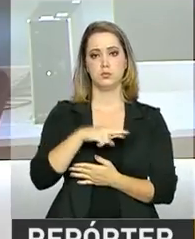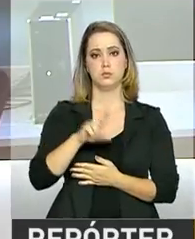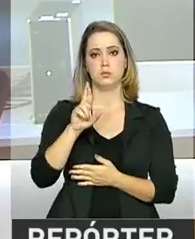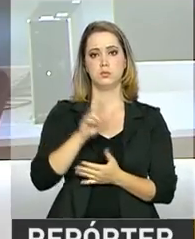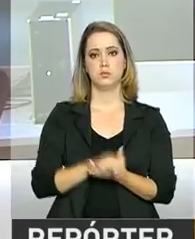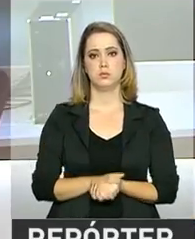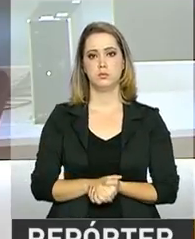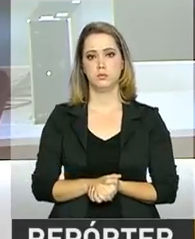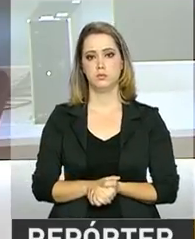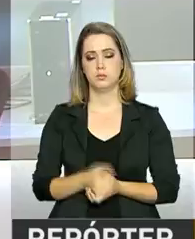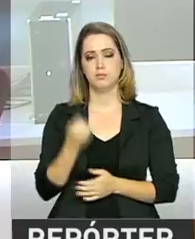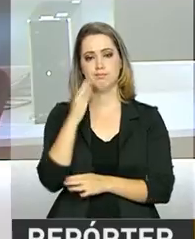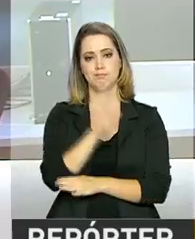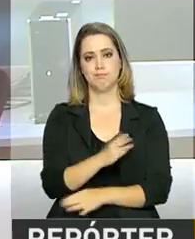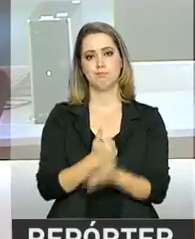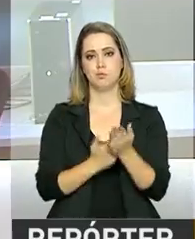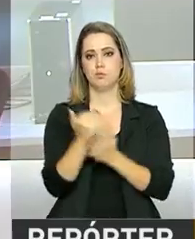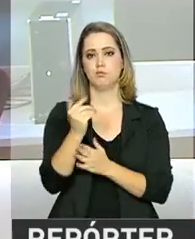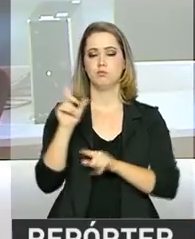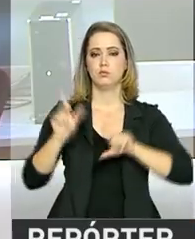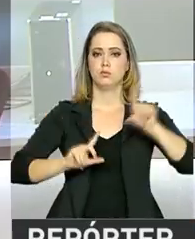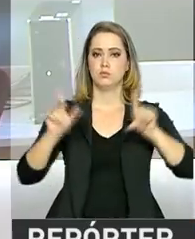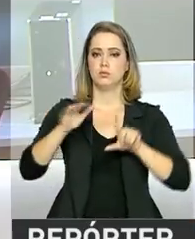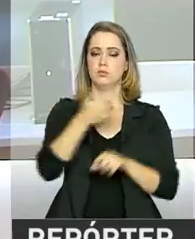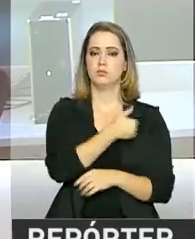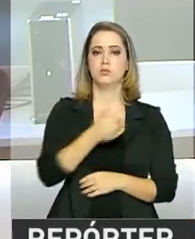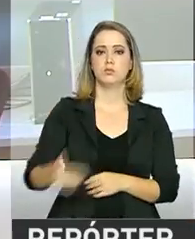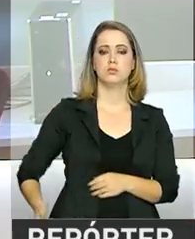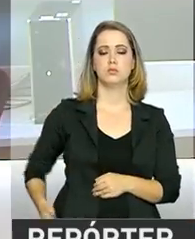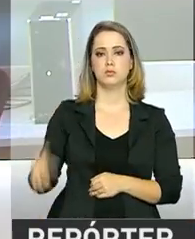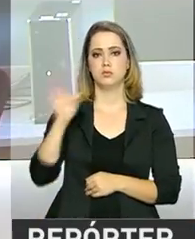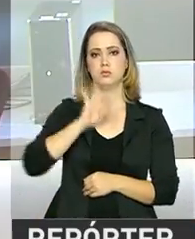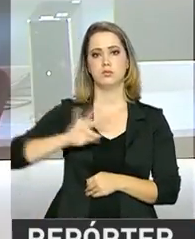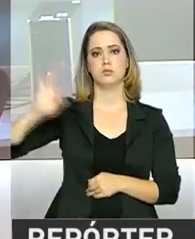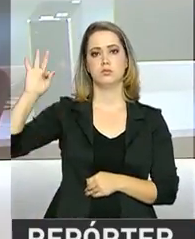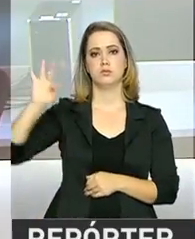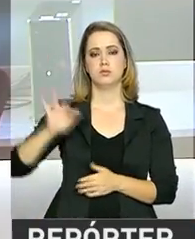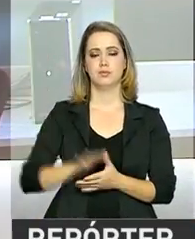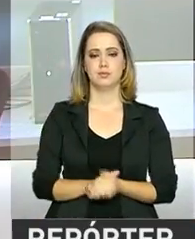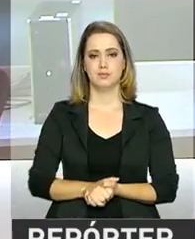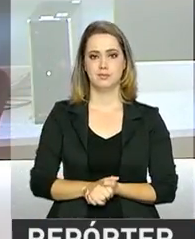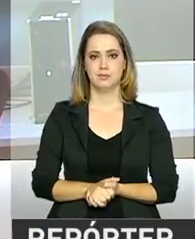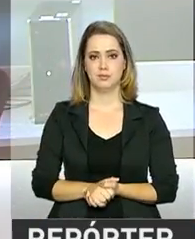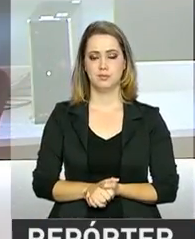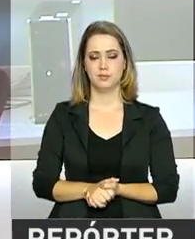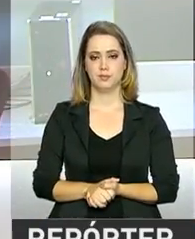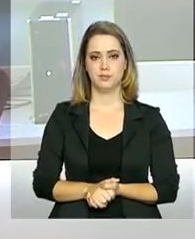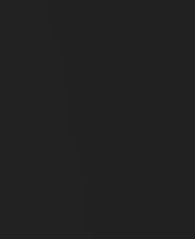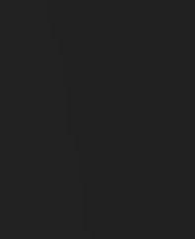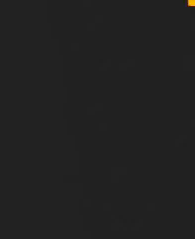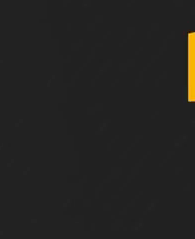repórter NBR Uma boa tarde para você continue com a gente na NBR a TV do Governo